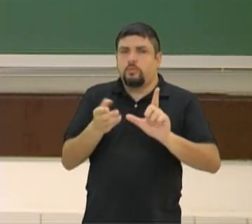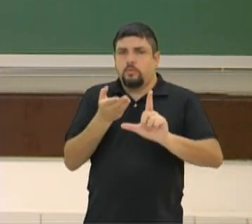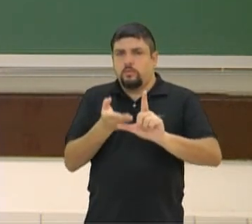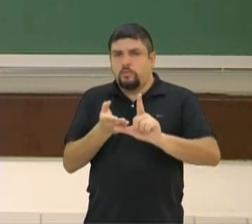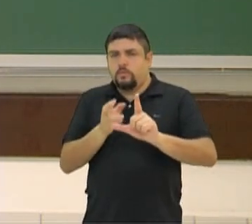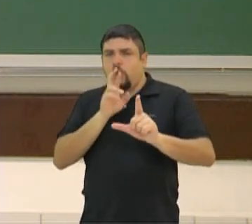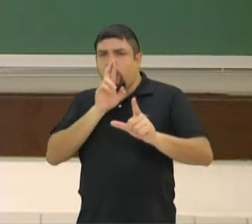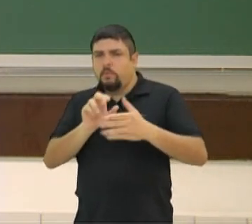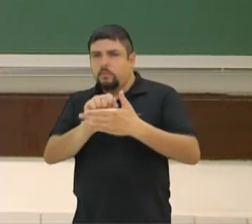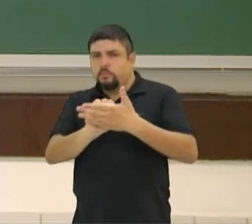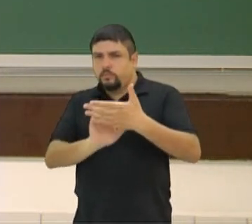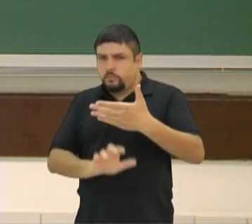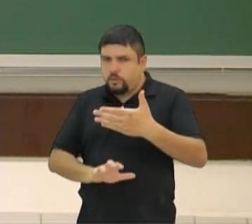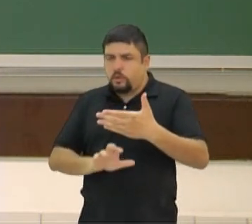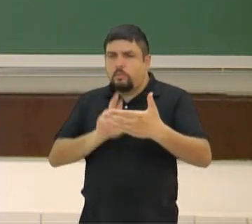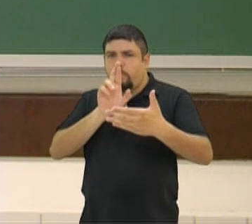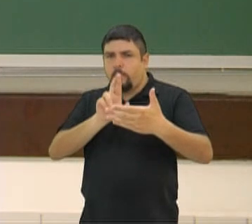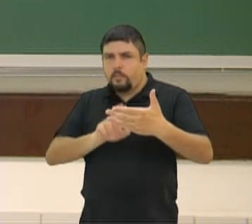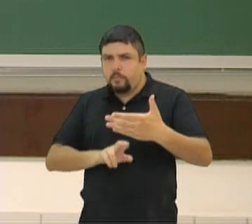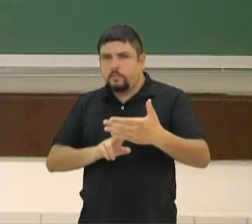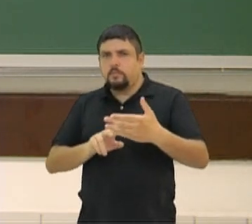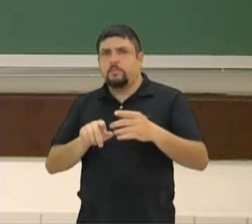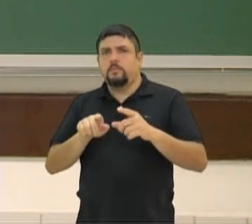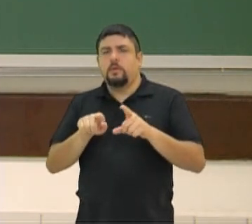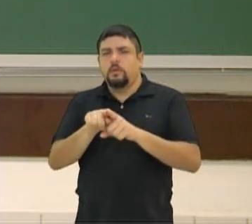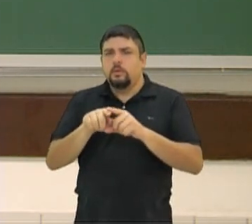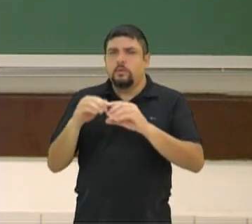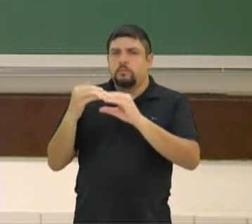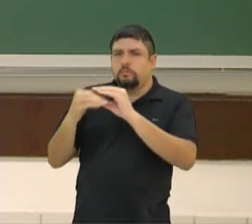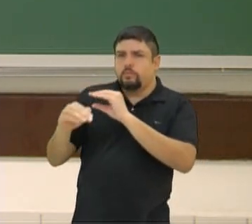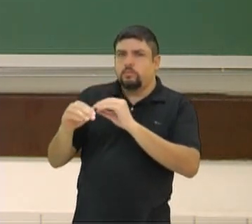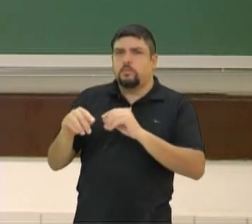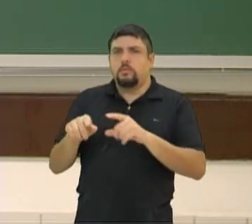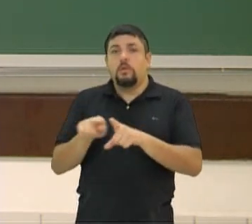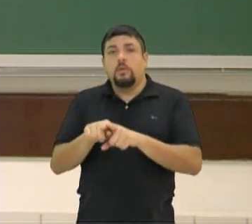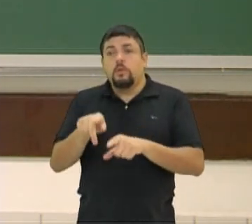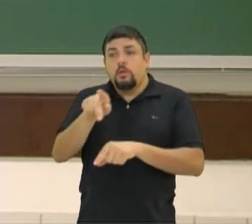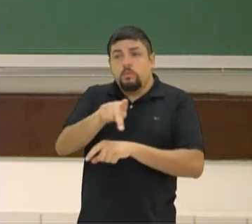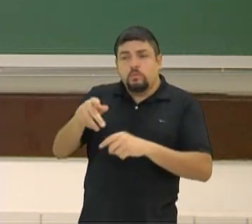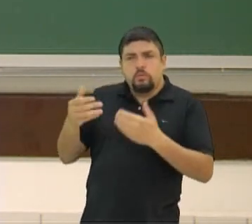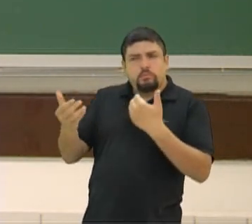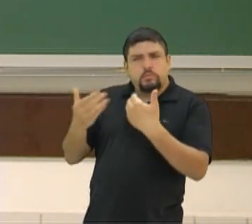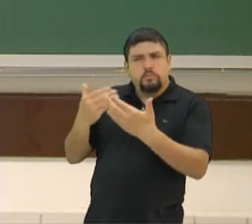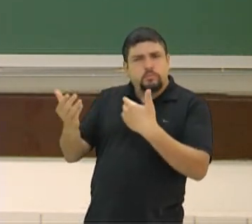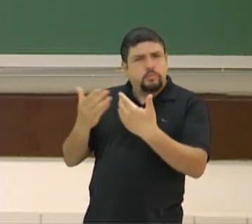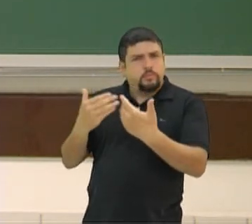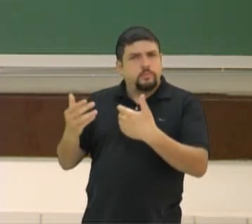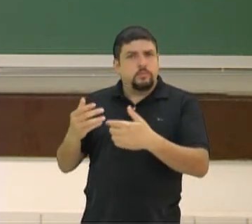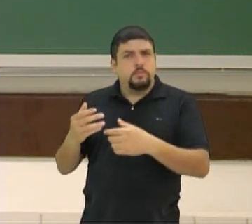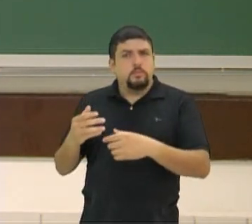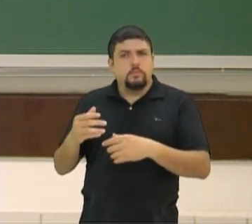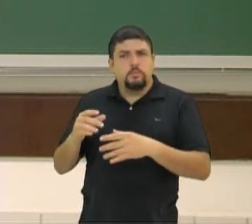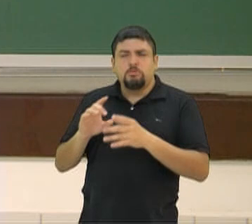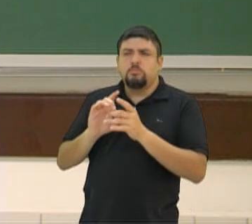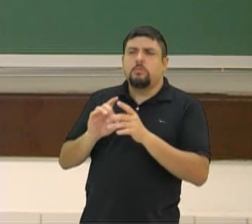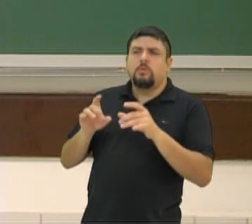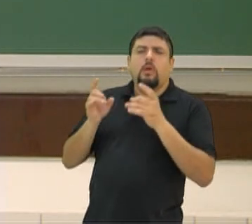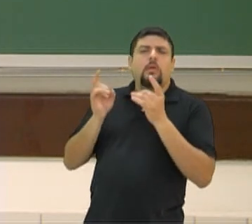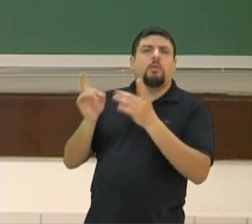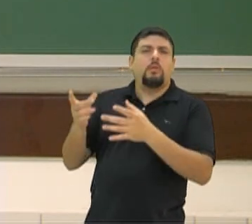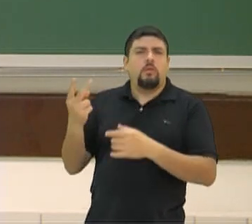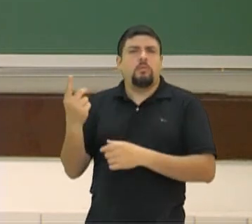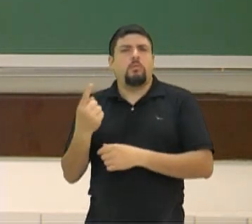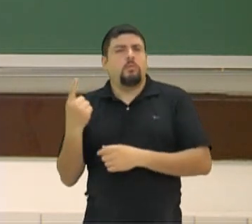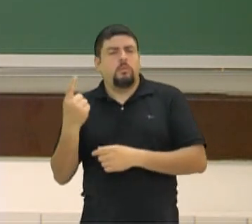as atividades, revejam os exercícios, respondam para o seu professor no mural, não deixe ele sozinho, ele precisa estar interagindo